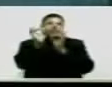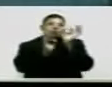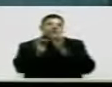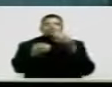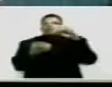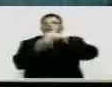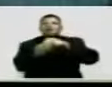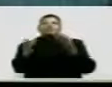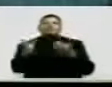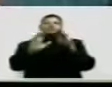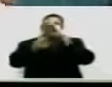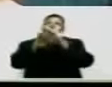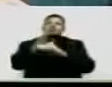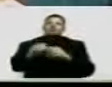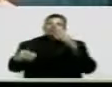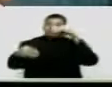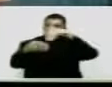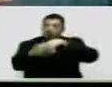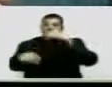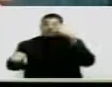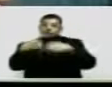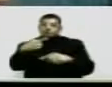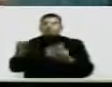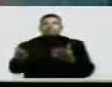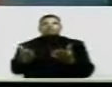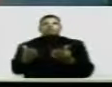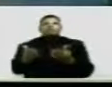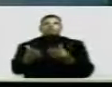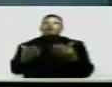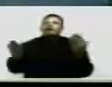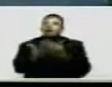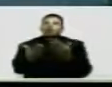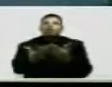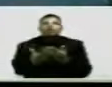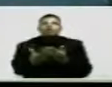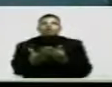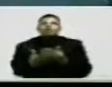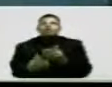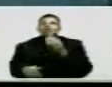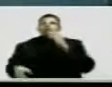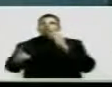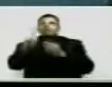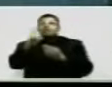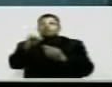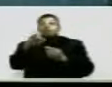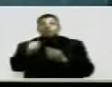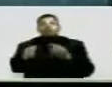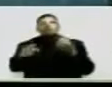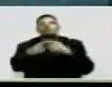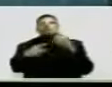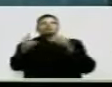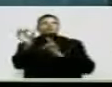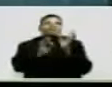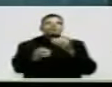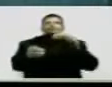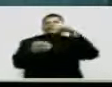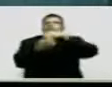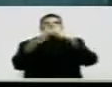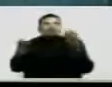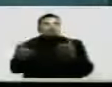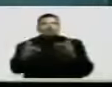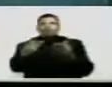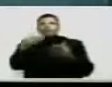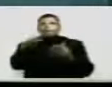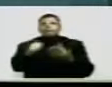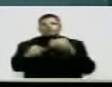pauta. Que ele vote contra quando o projeto entrar na pauta. Agora, não é democrático que o projeto não seja incluído